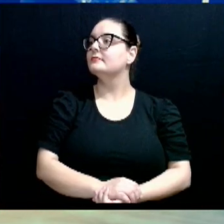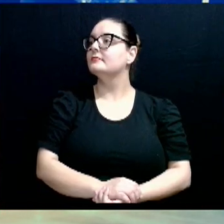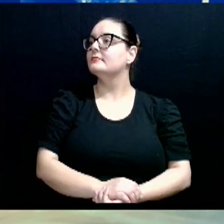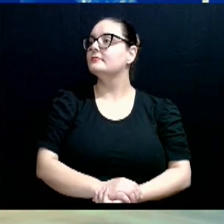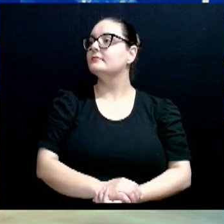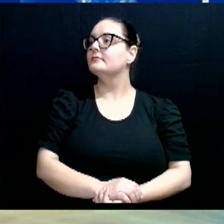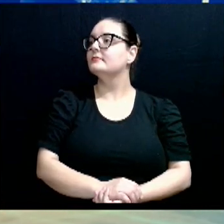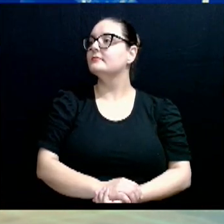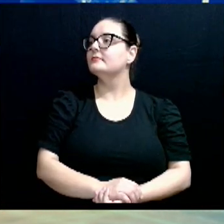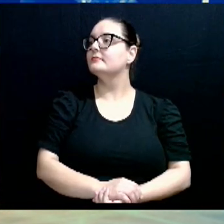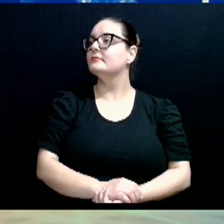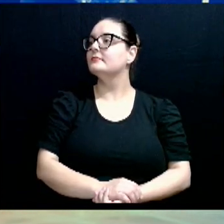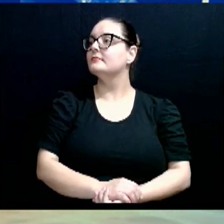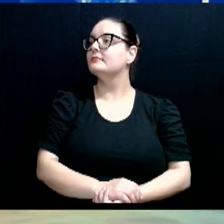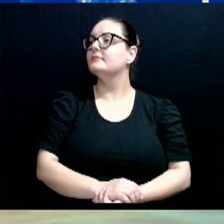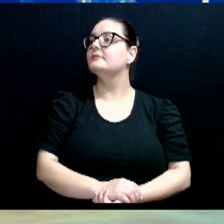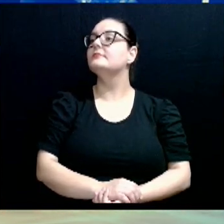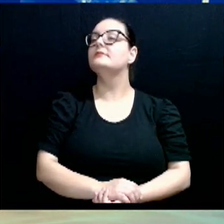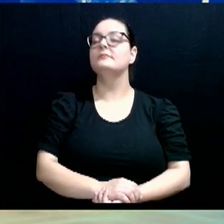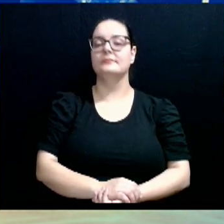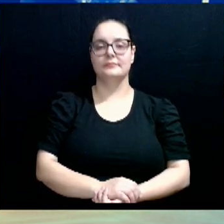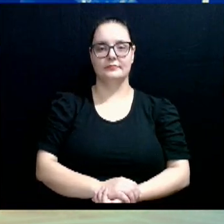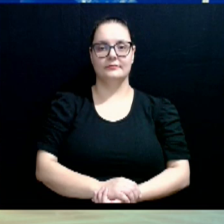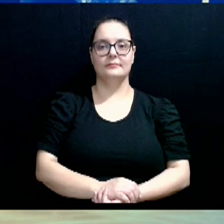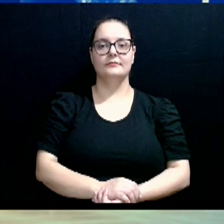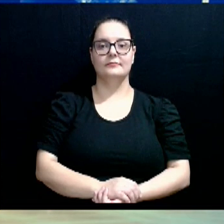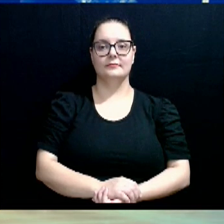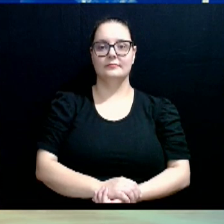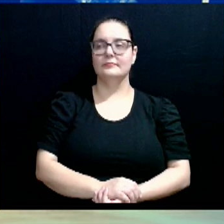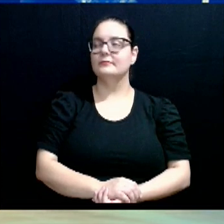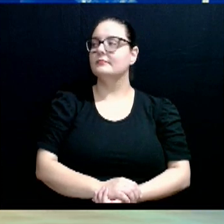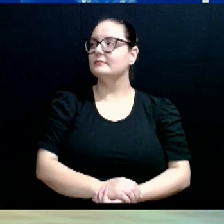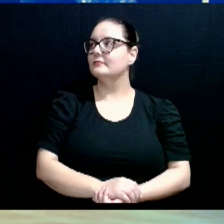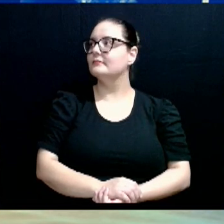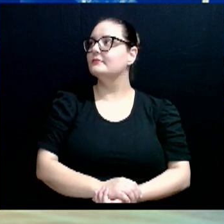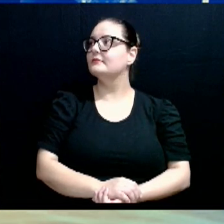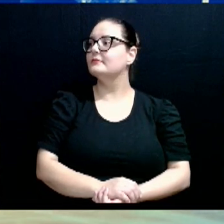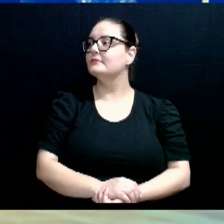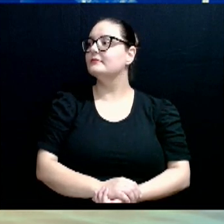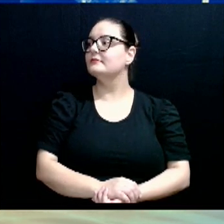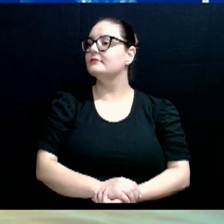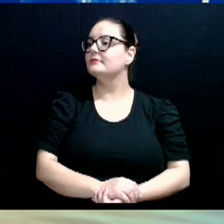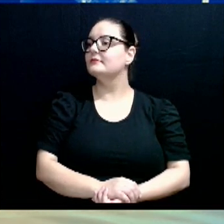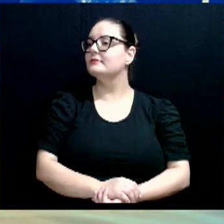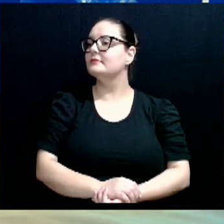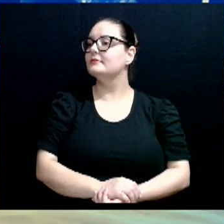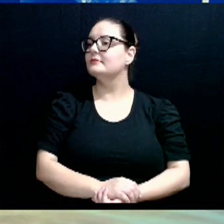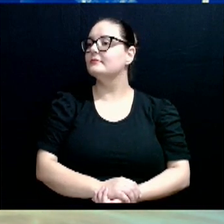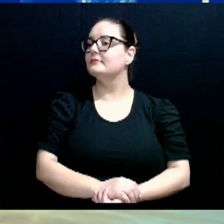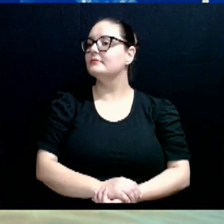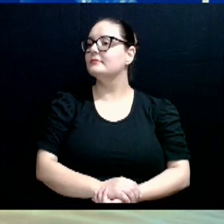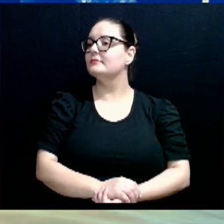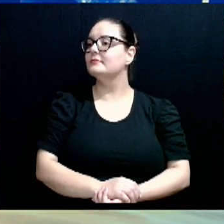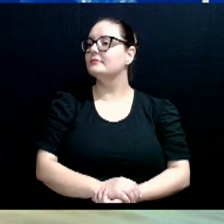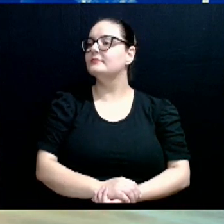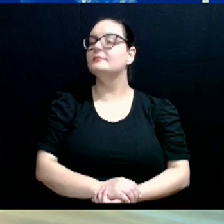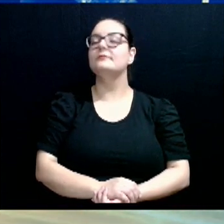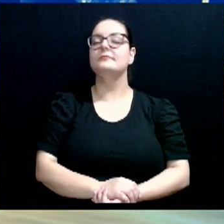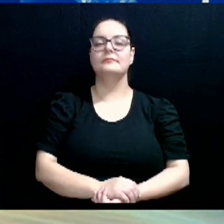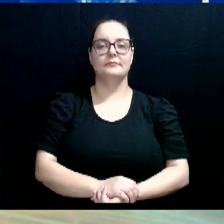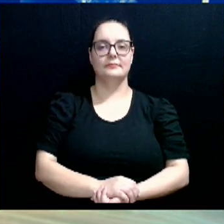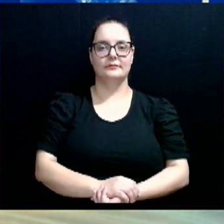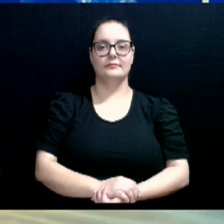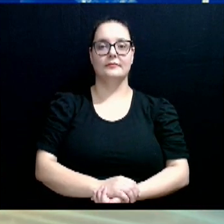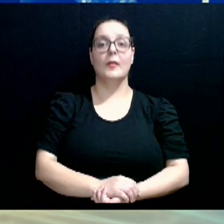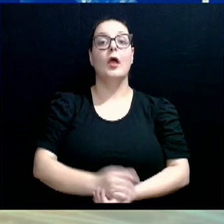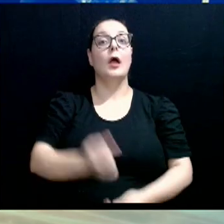esta vaga é para a cidade de Valinhos, técnico eletrônico e vendedor interno. Para conferir